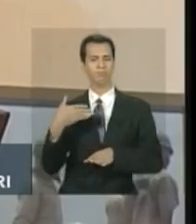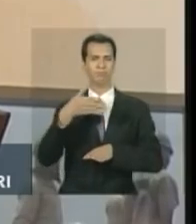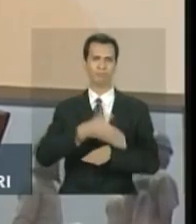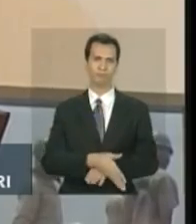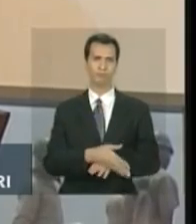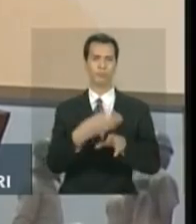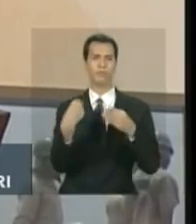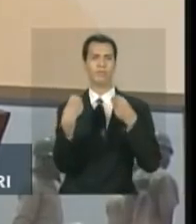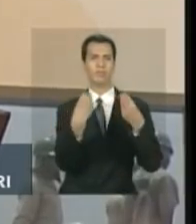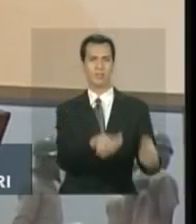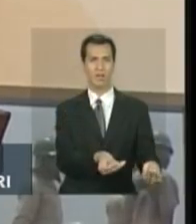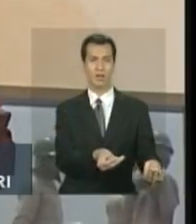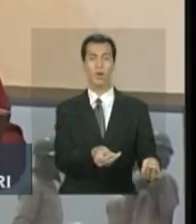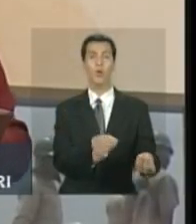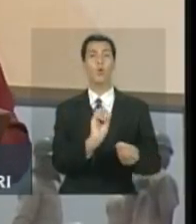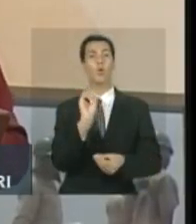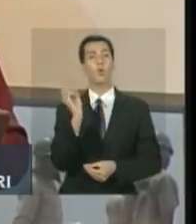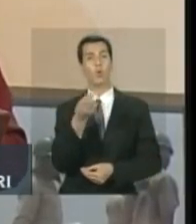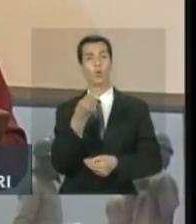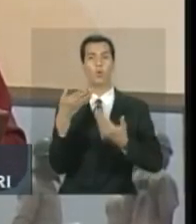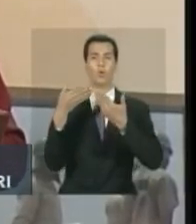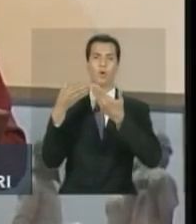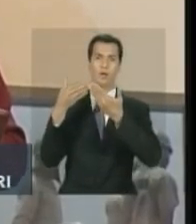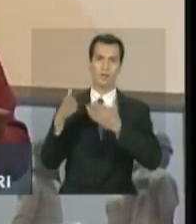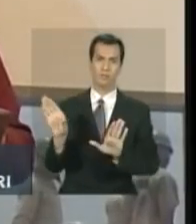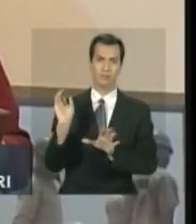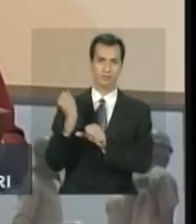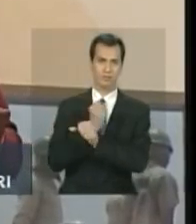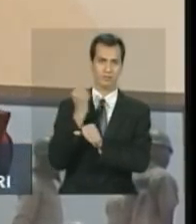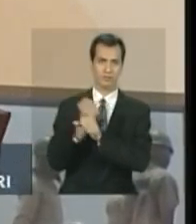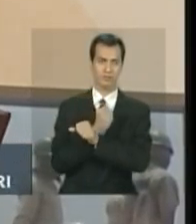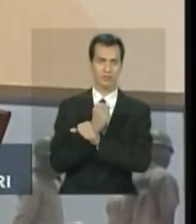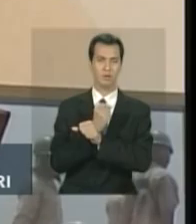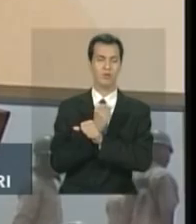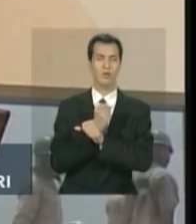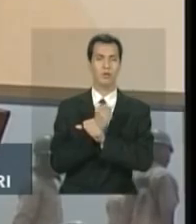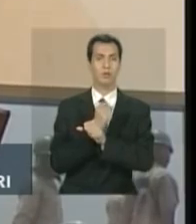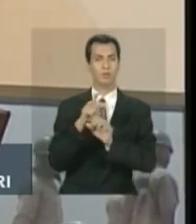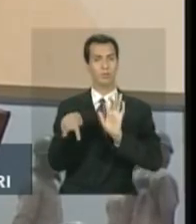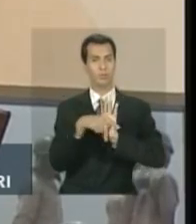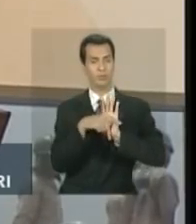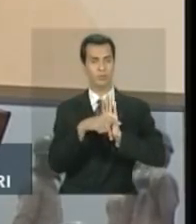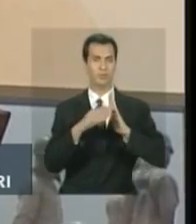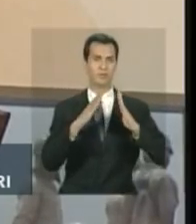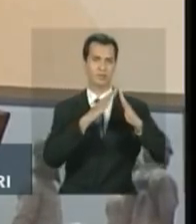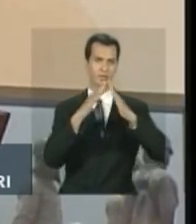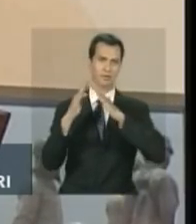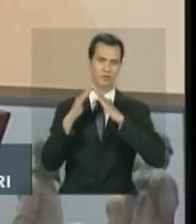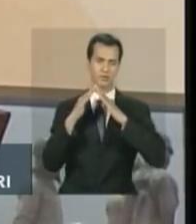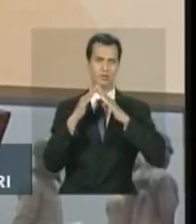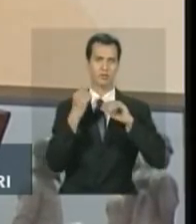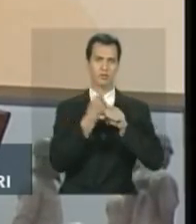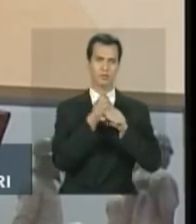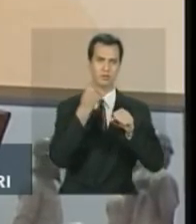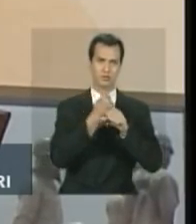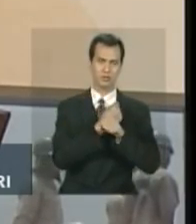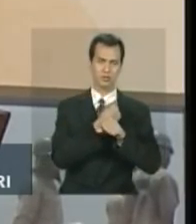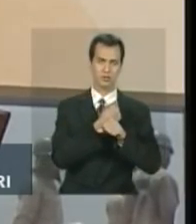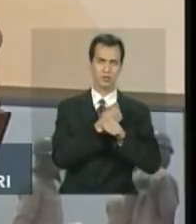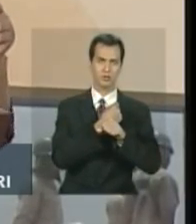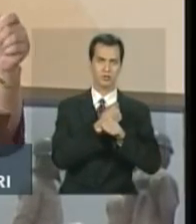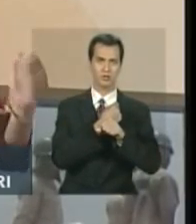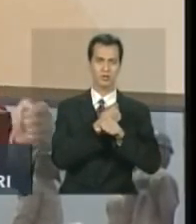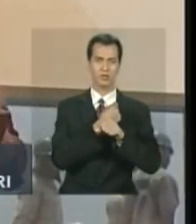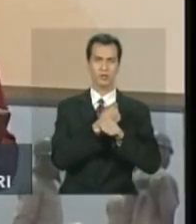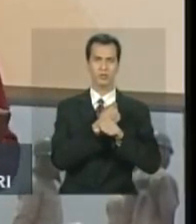lançar uma obra do Minha Casa Minha Vida ou uma obra do Minha Casa Minha Vida que